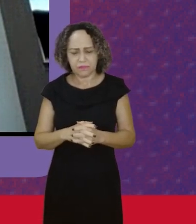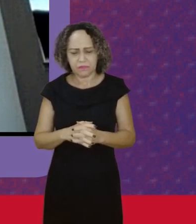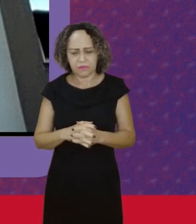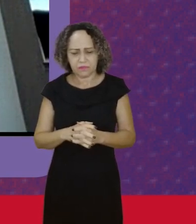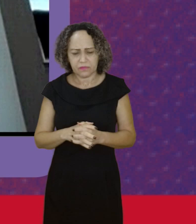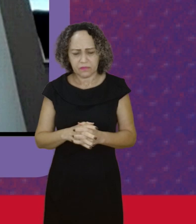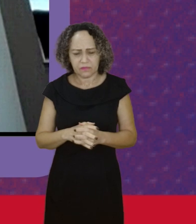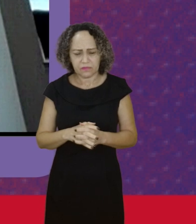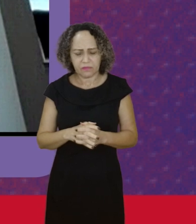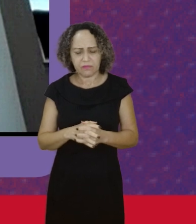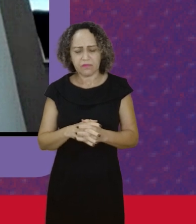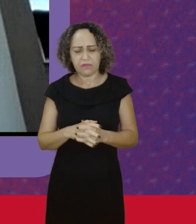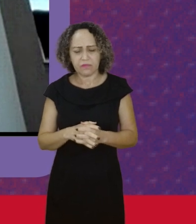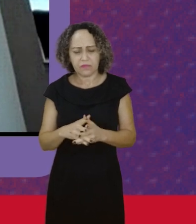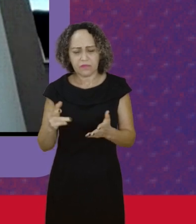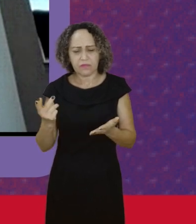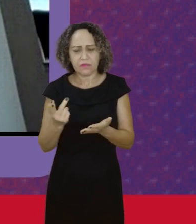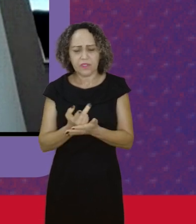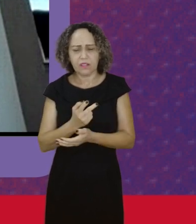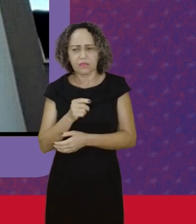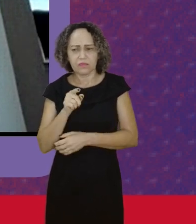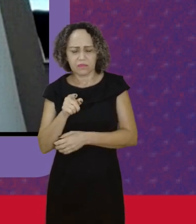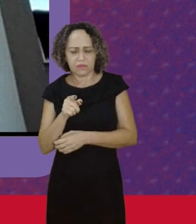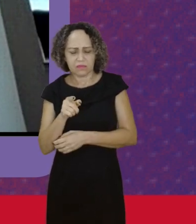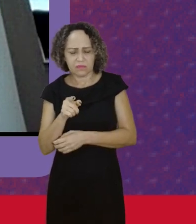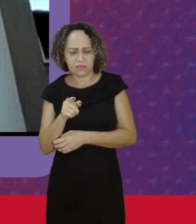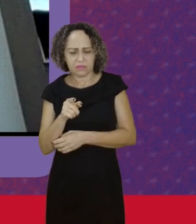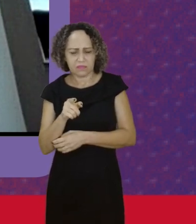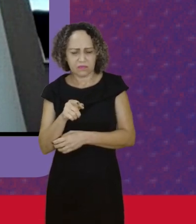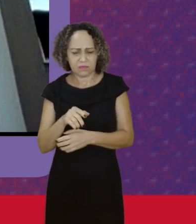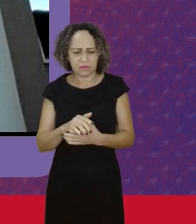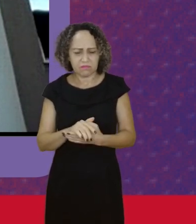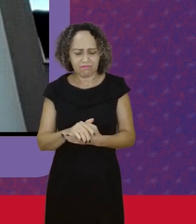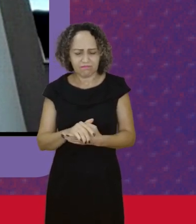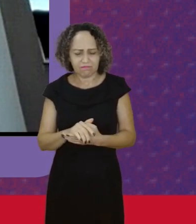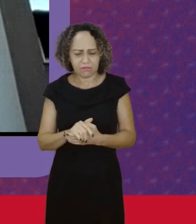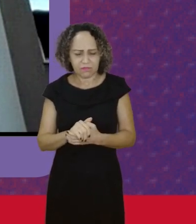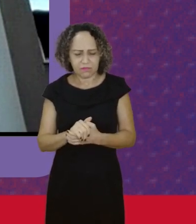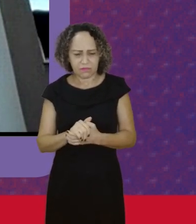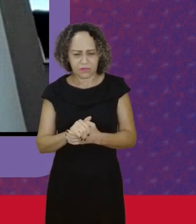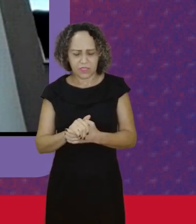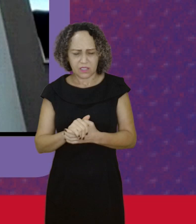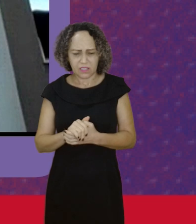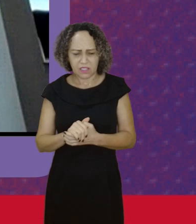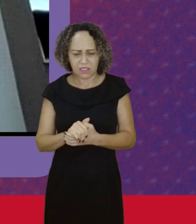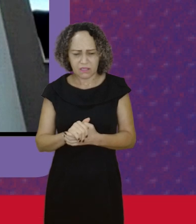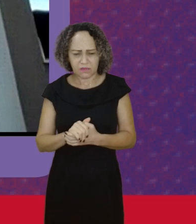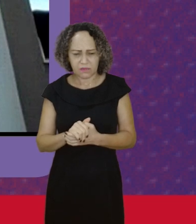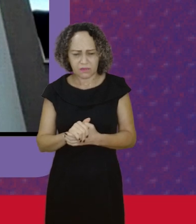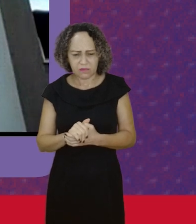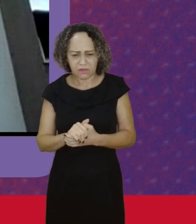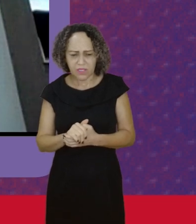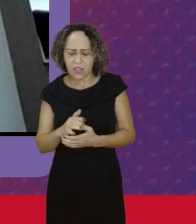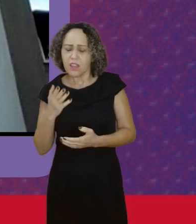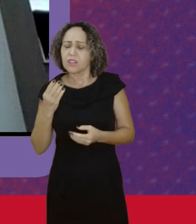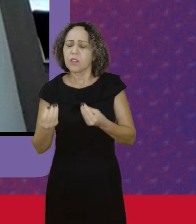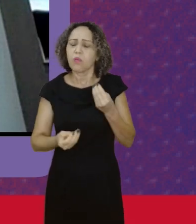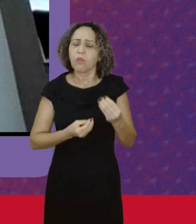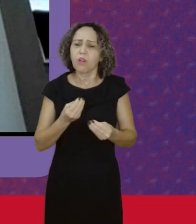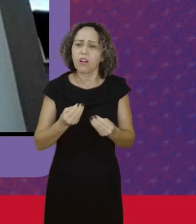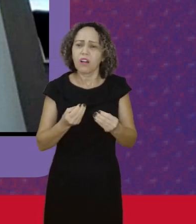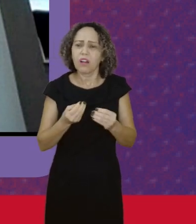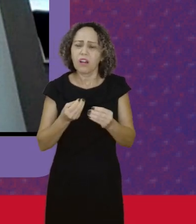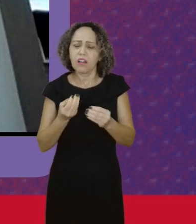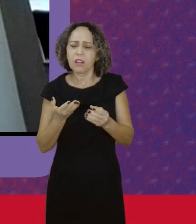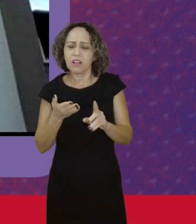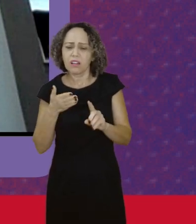você traz um engessamento, um viés muito diferente do que é